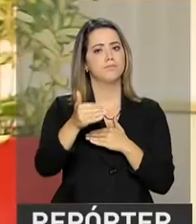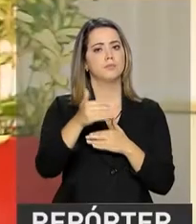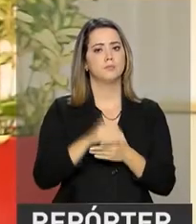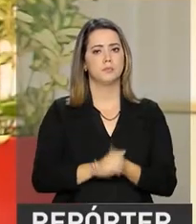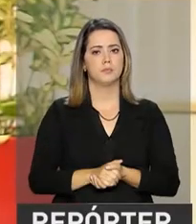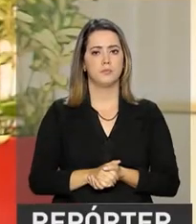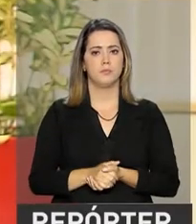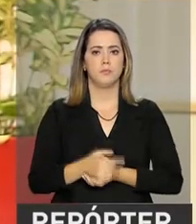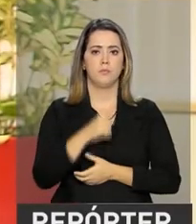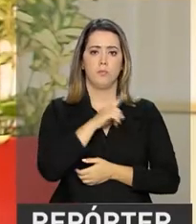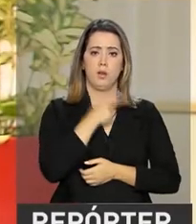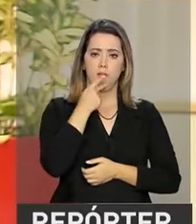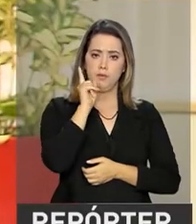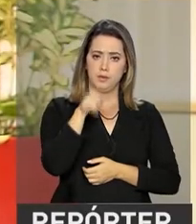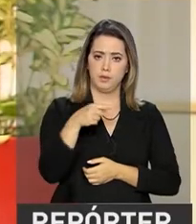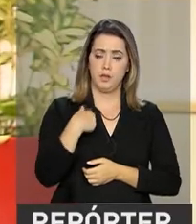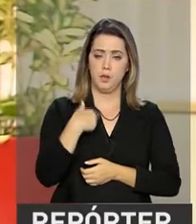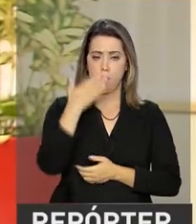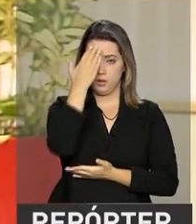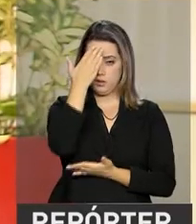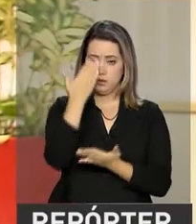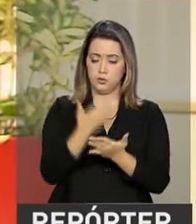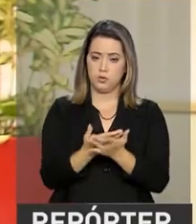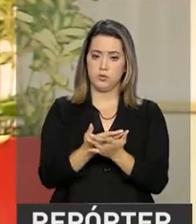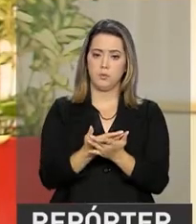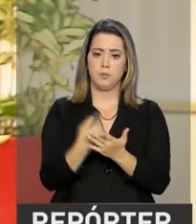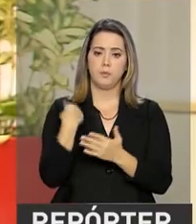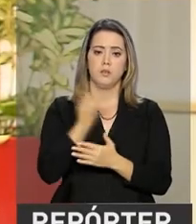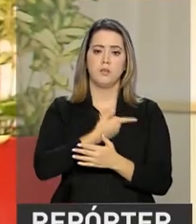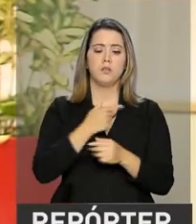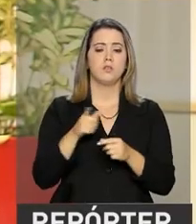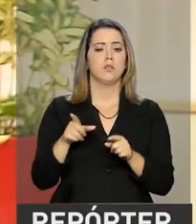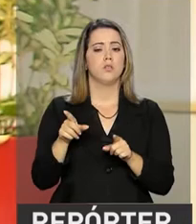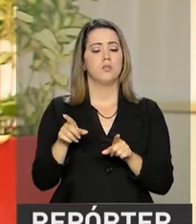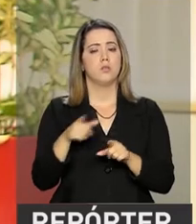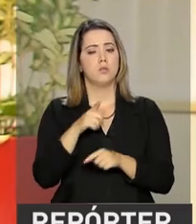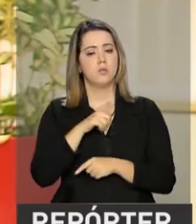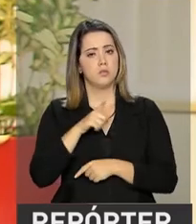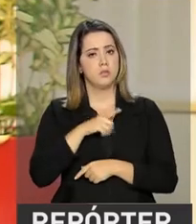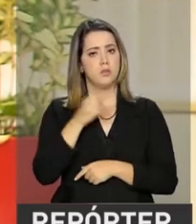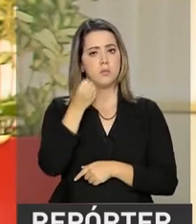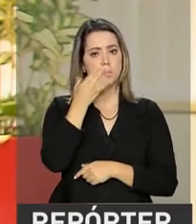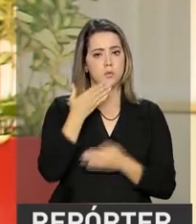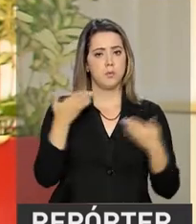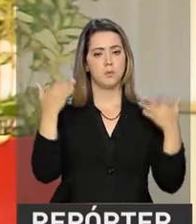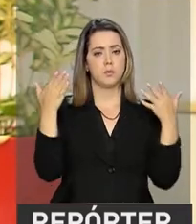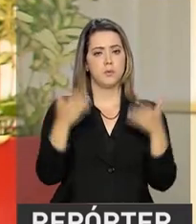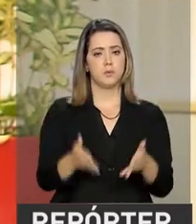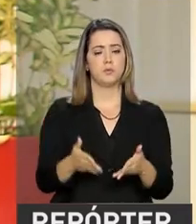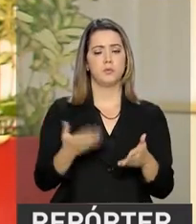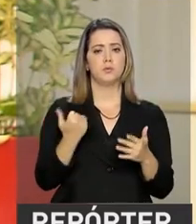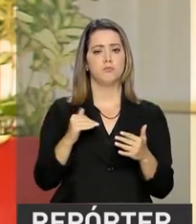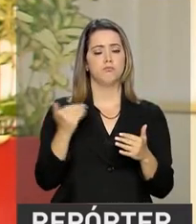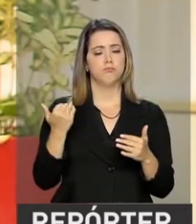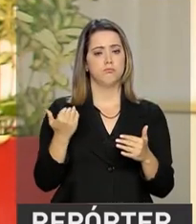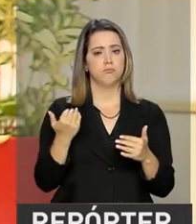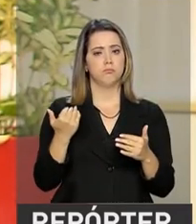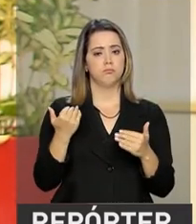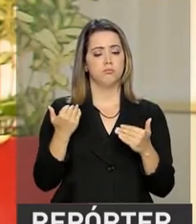Eu acredito que nós tenhamos uma boa participação em cima